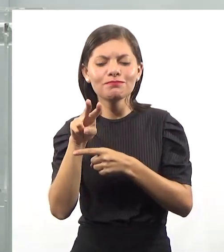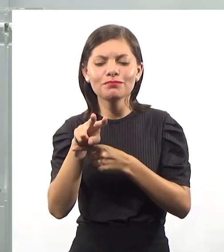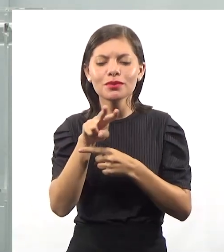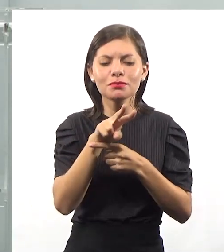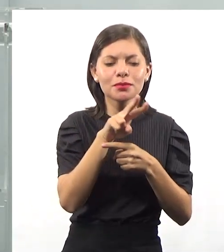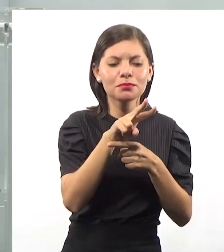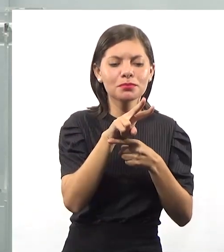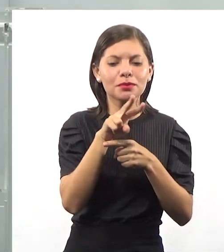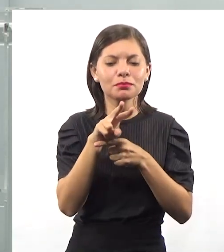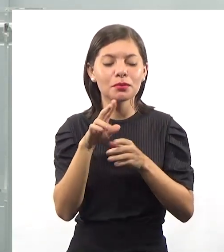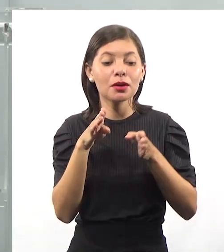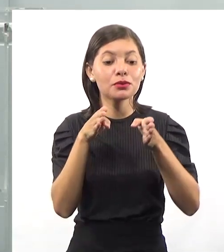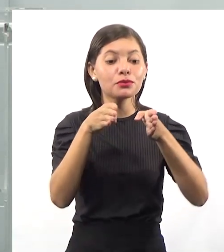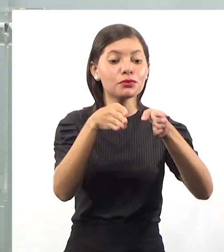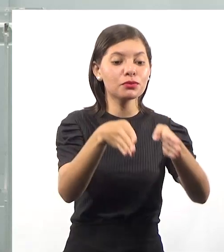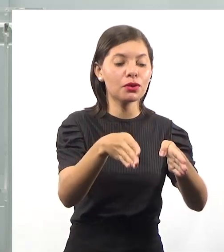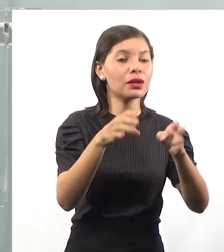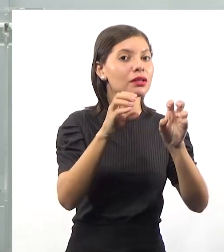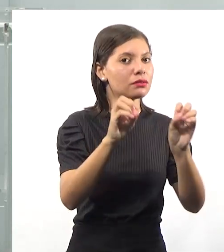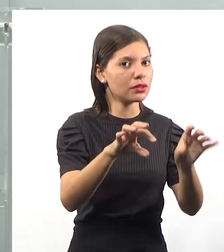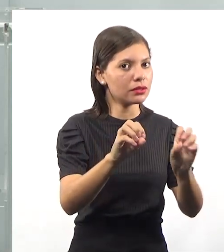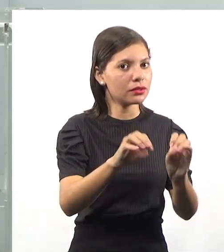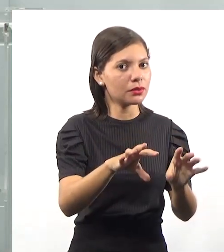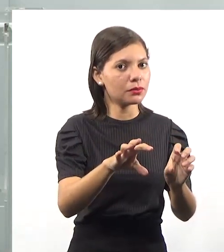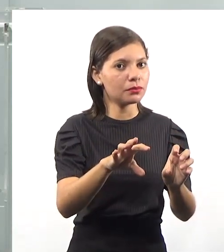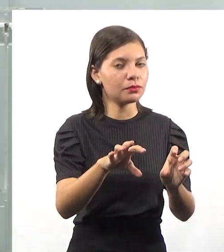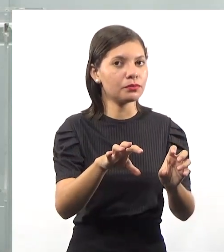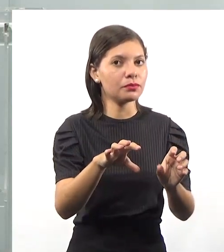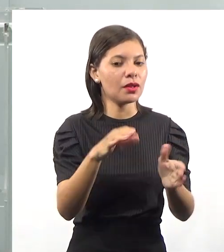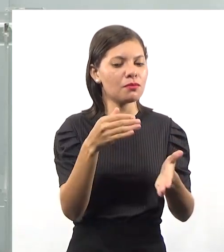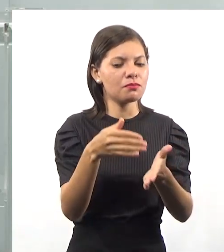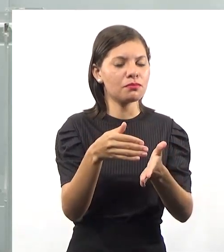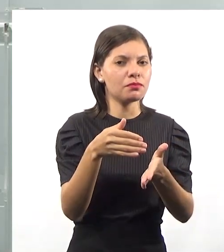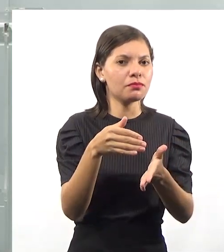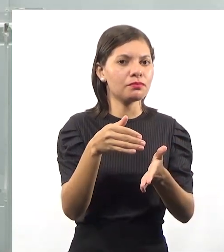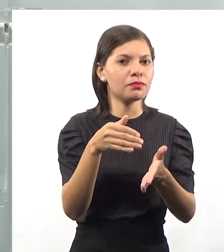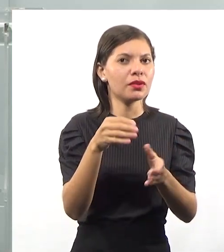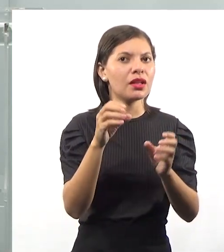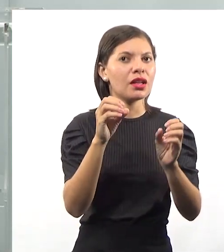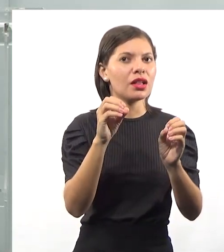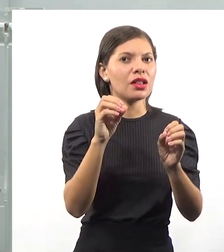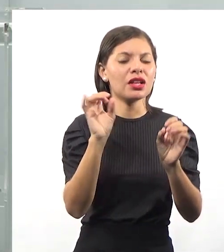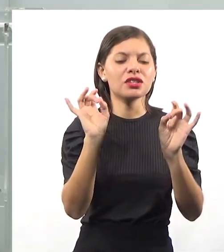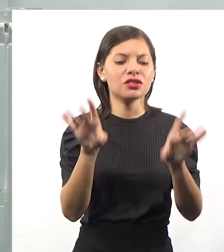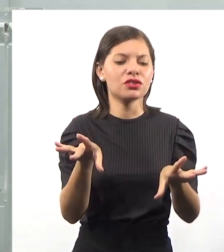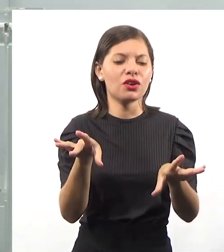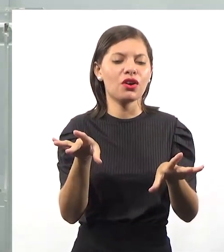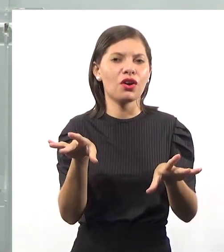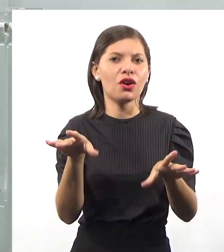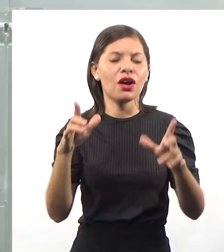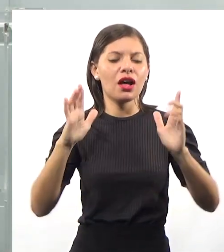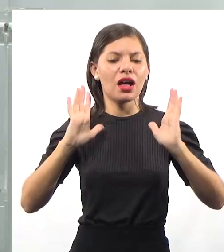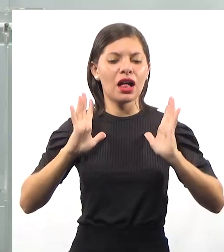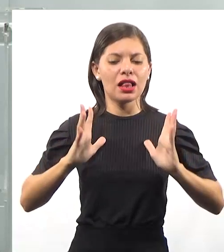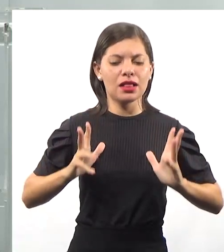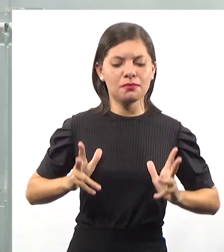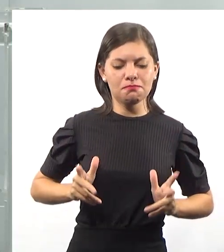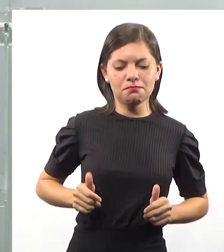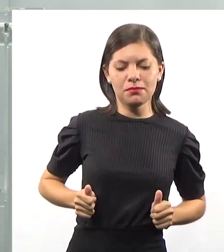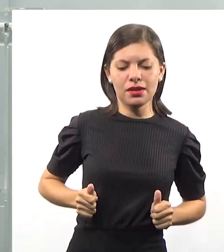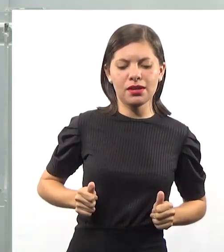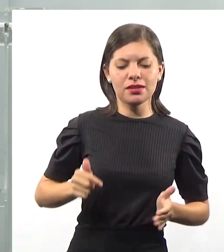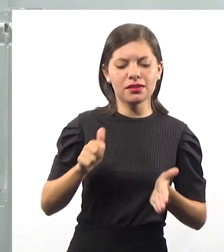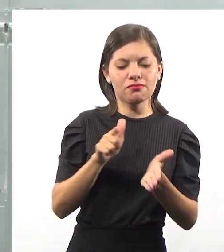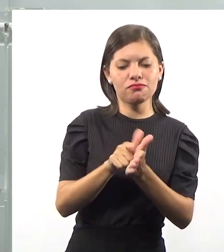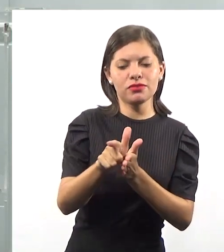não perde o foco educacional, tá? Então, não é apenas o cuidado, não é apenas a higiene, a limpeza,